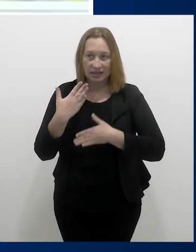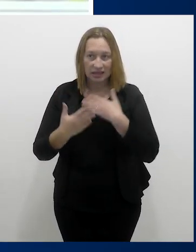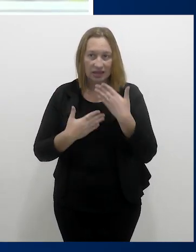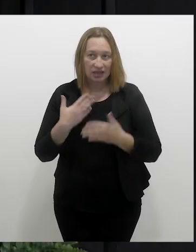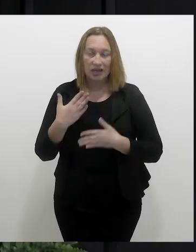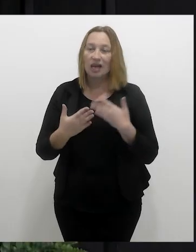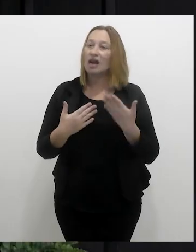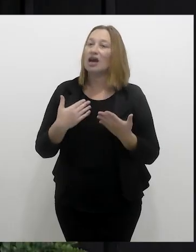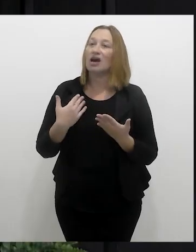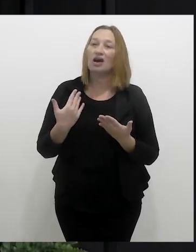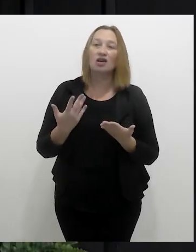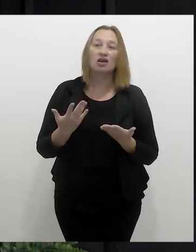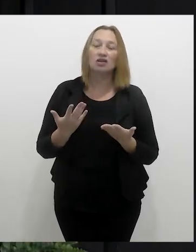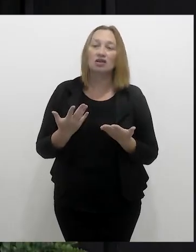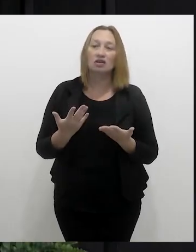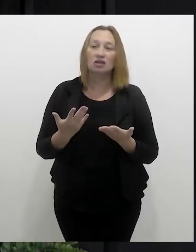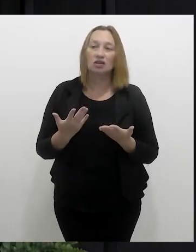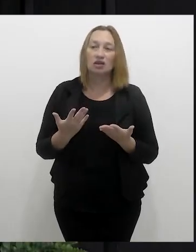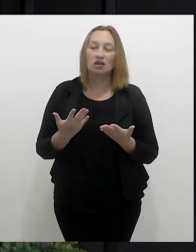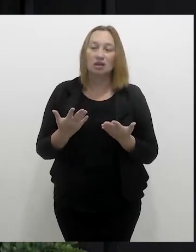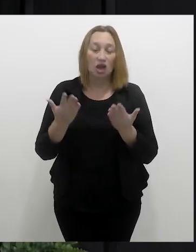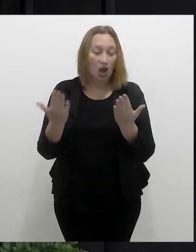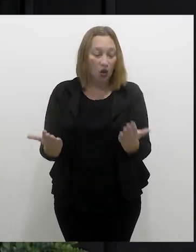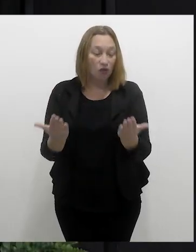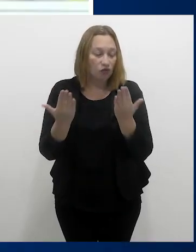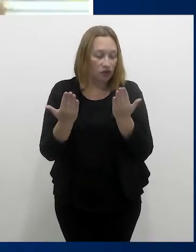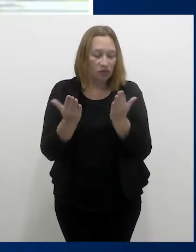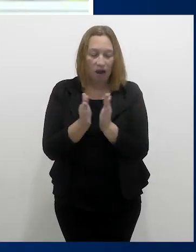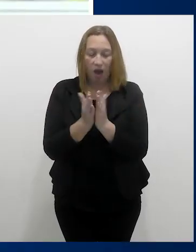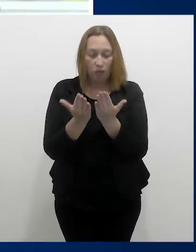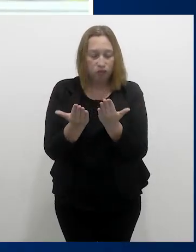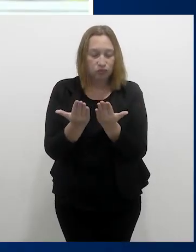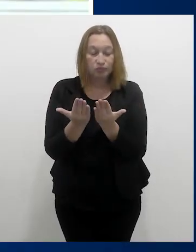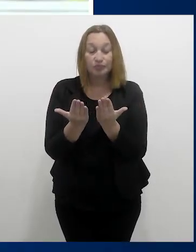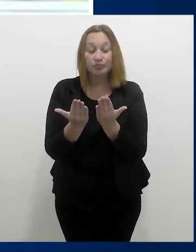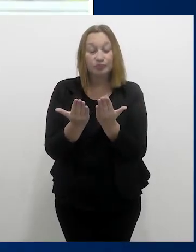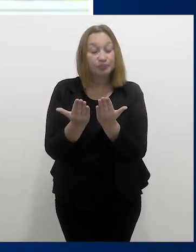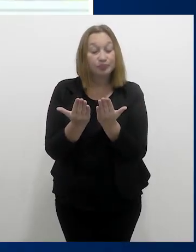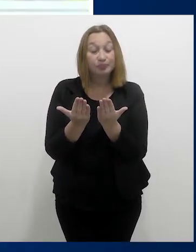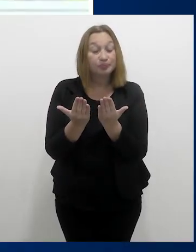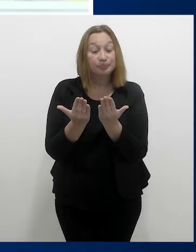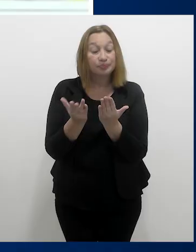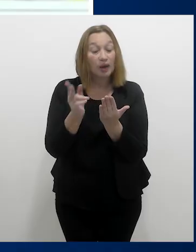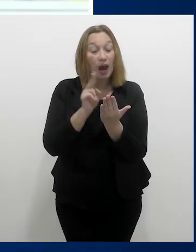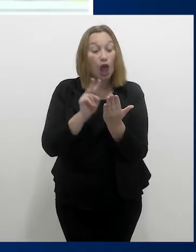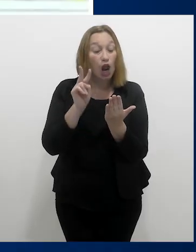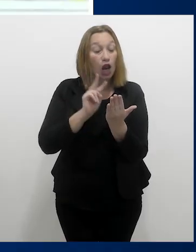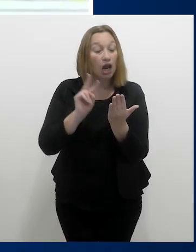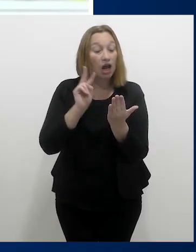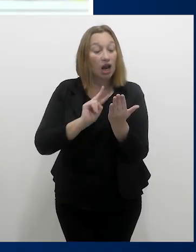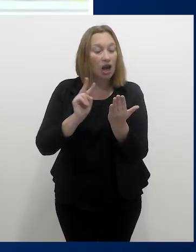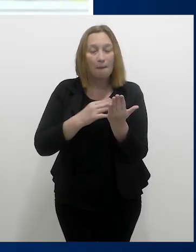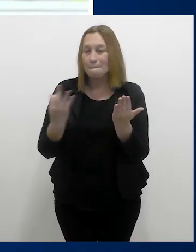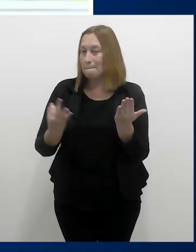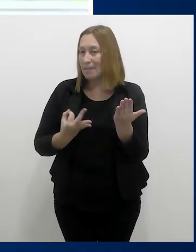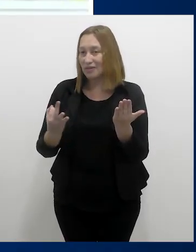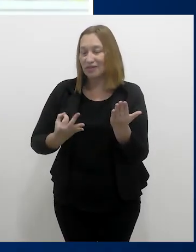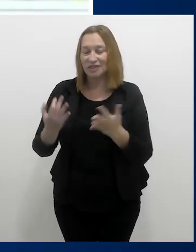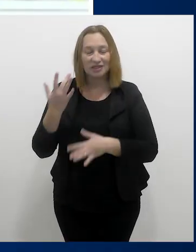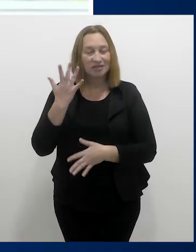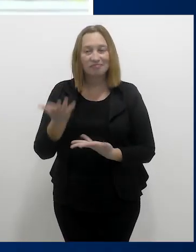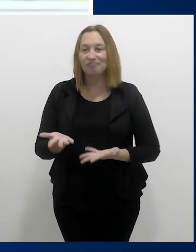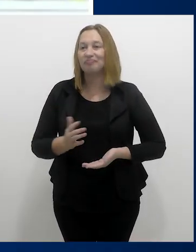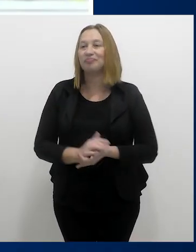Assim, inclusive, eu não fico com Clássico. medo, não fico com nada, porque eu boto a cara no livro e aí fica ótimo. Então,